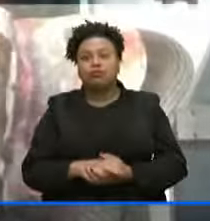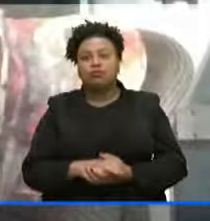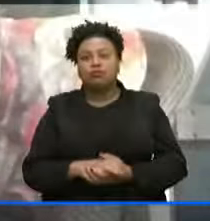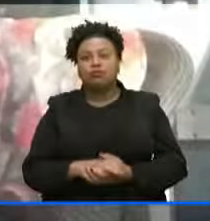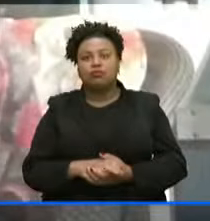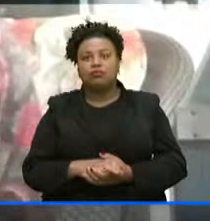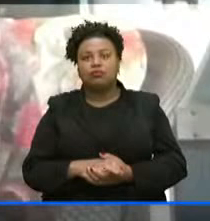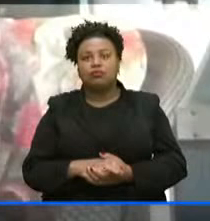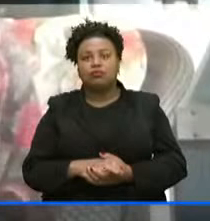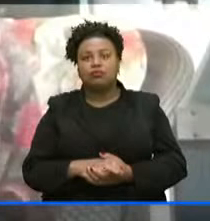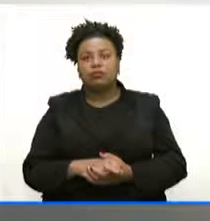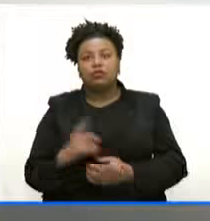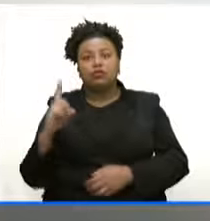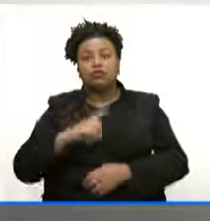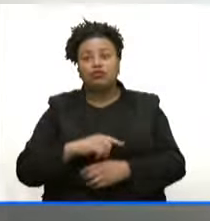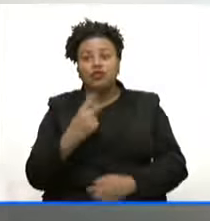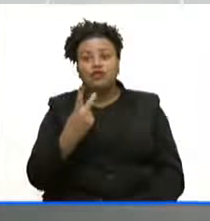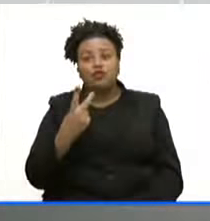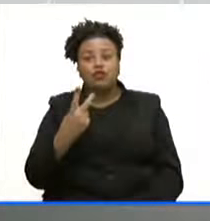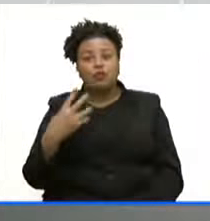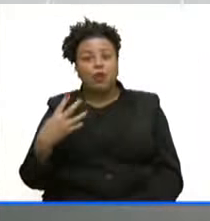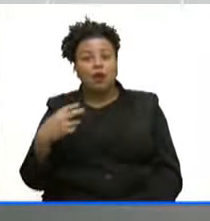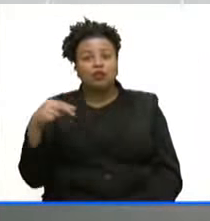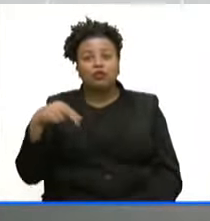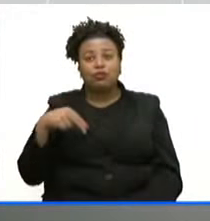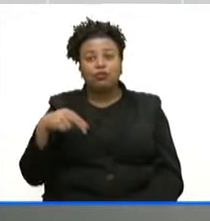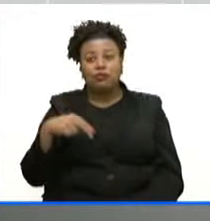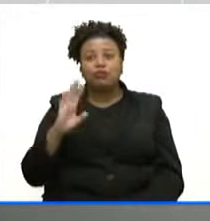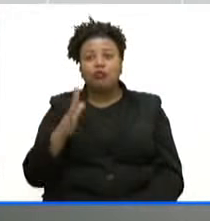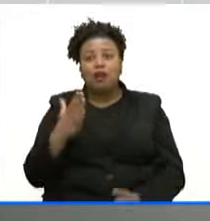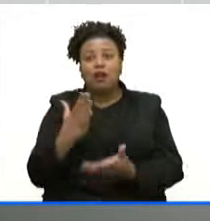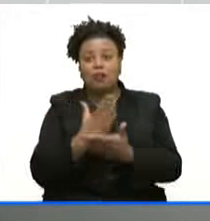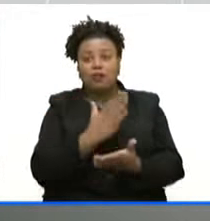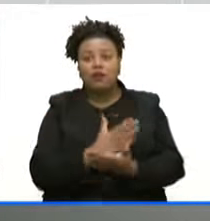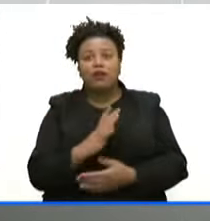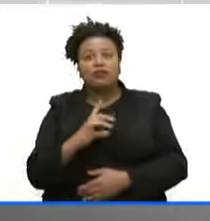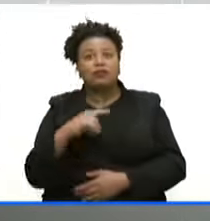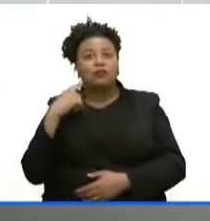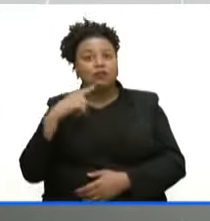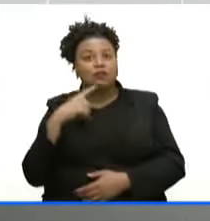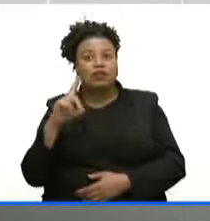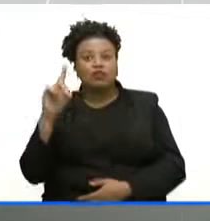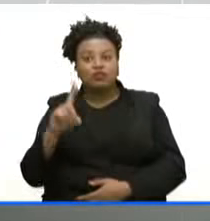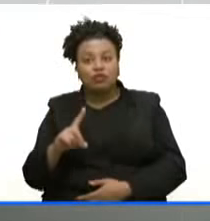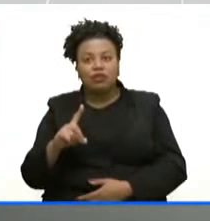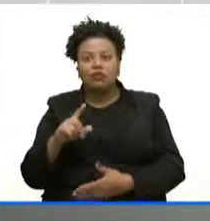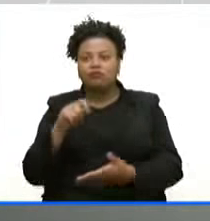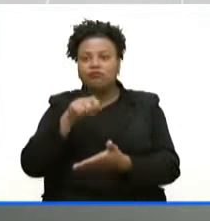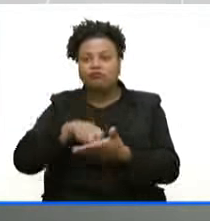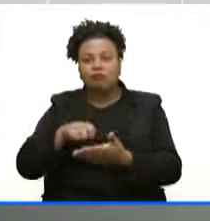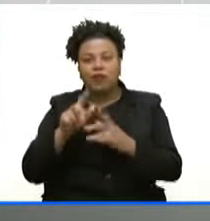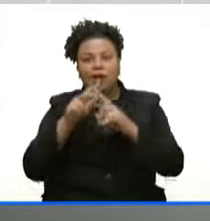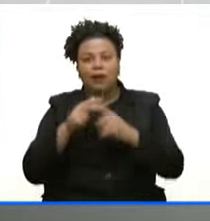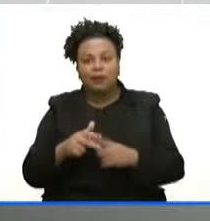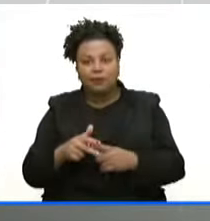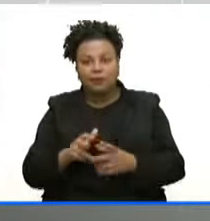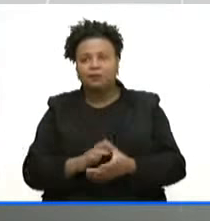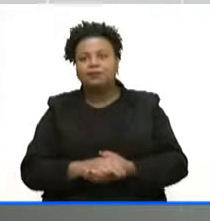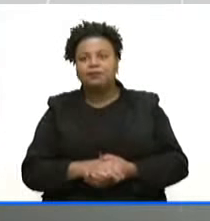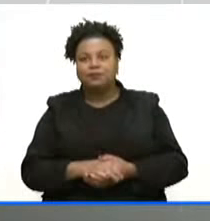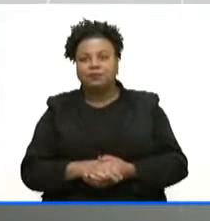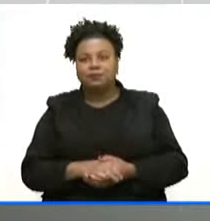realizada em 24 de novembro, foi aprovado, senhores deputados e deputadas, o direito de retificá-la por